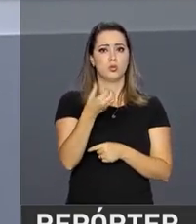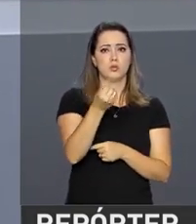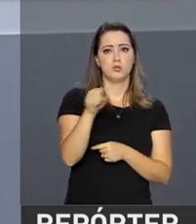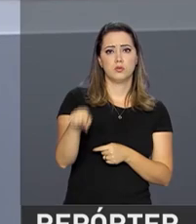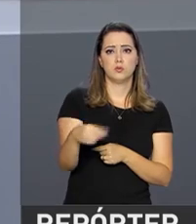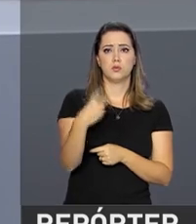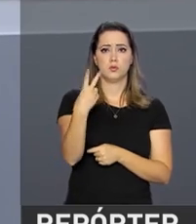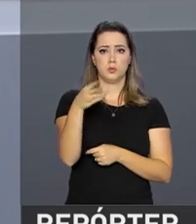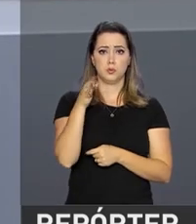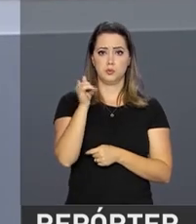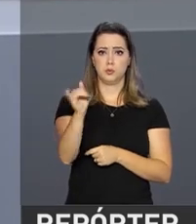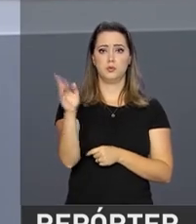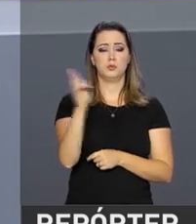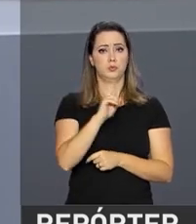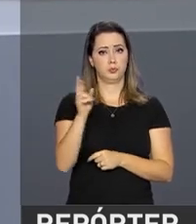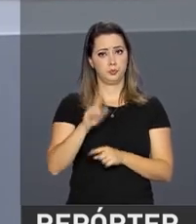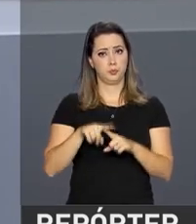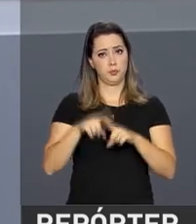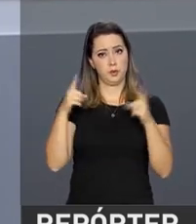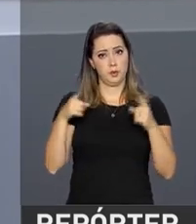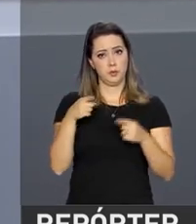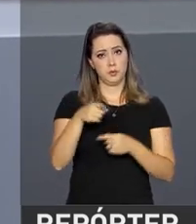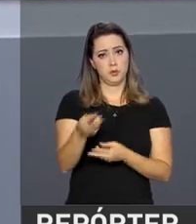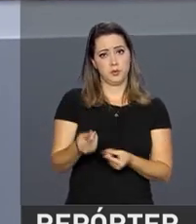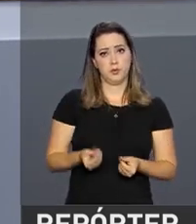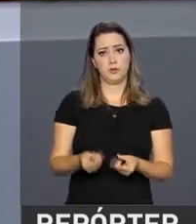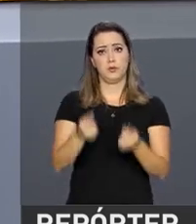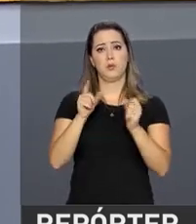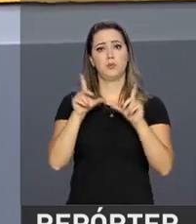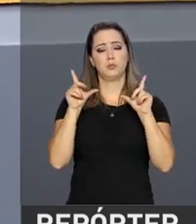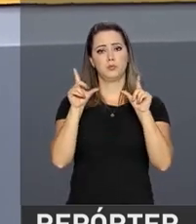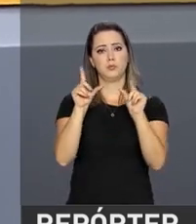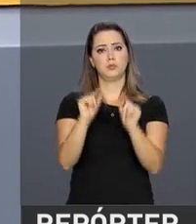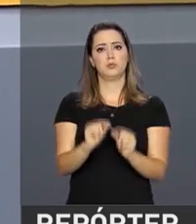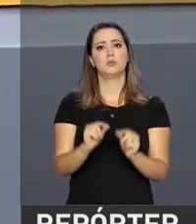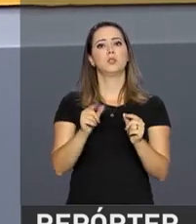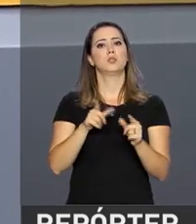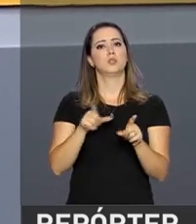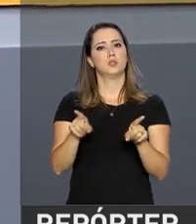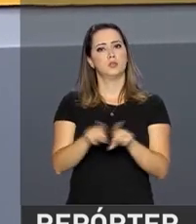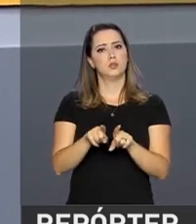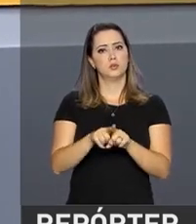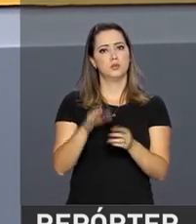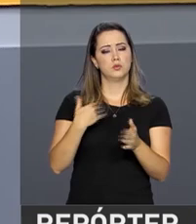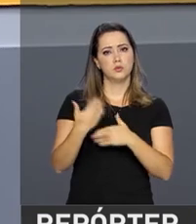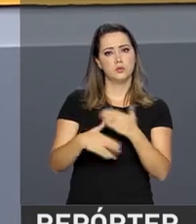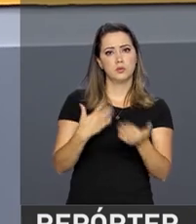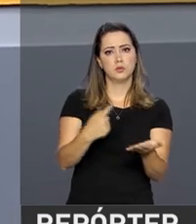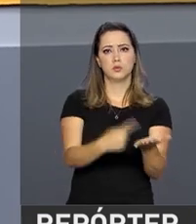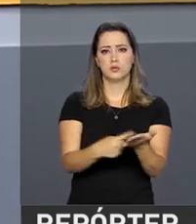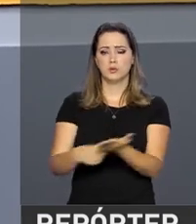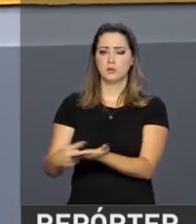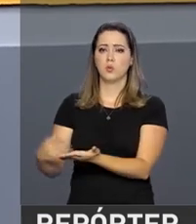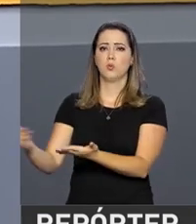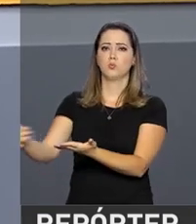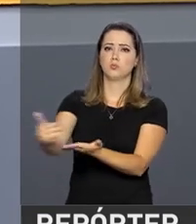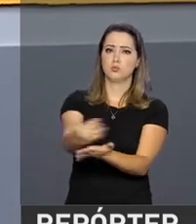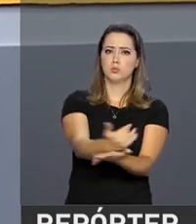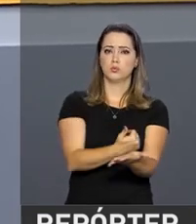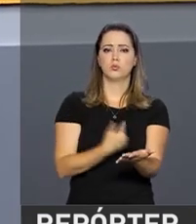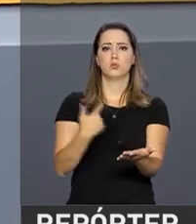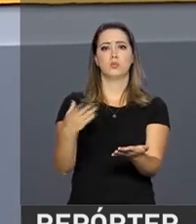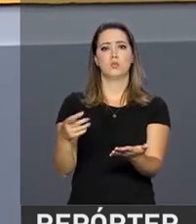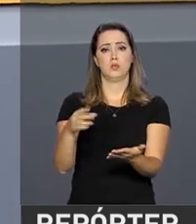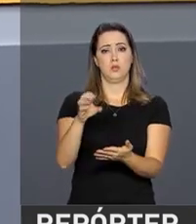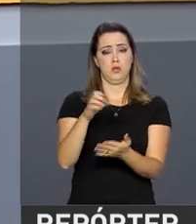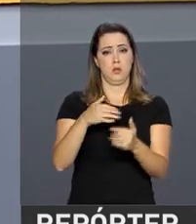de 16,2 bilhões de reais, mas que esse valor deve ser reduzido assim que se confirmem as receitas vindas com